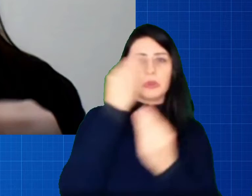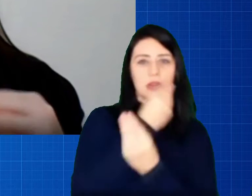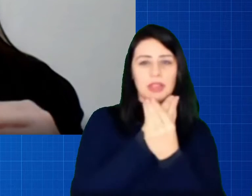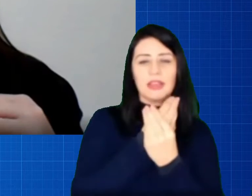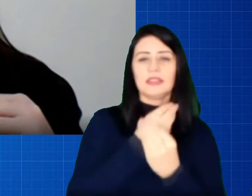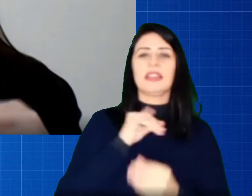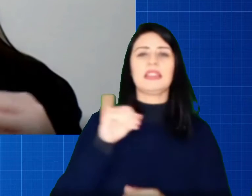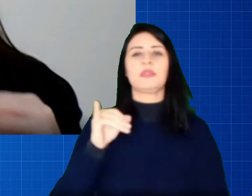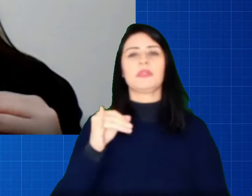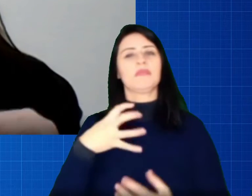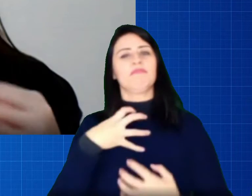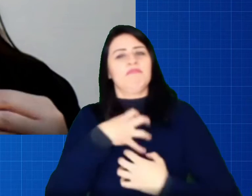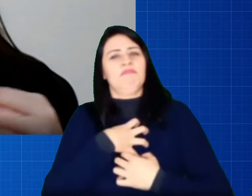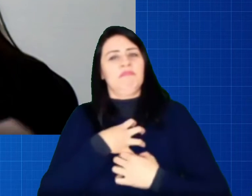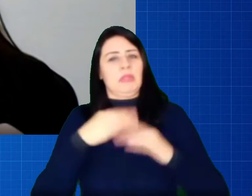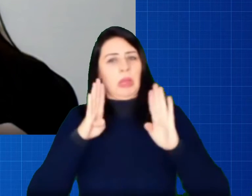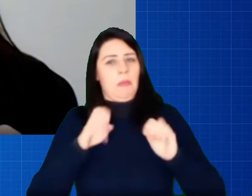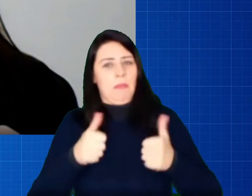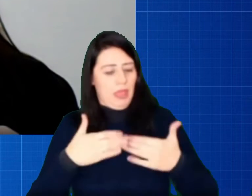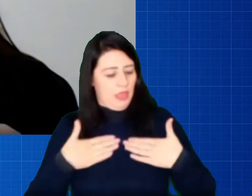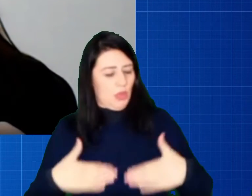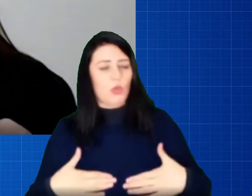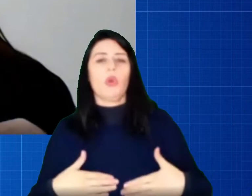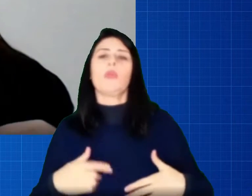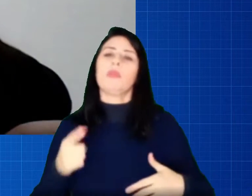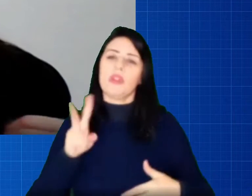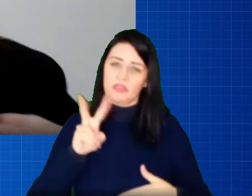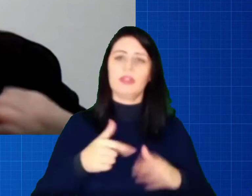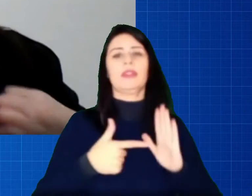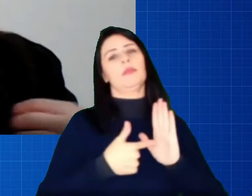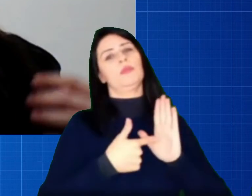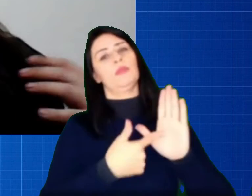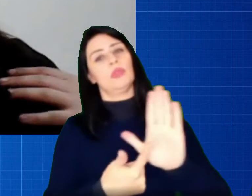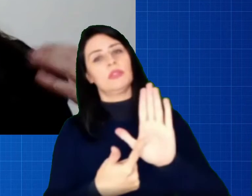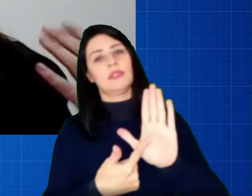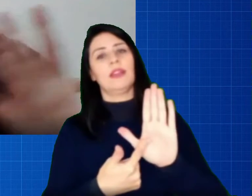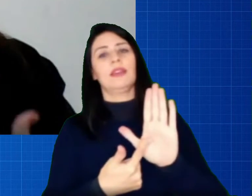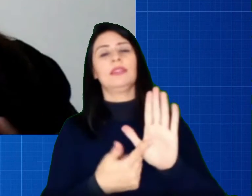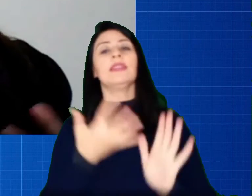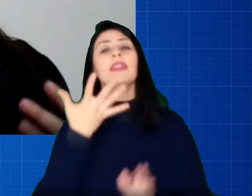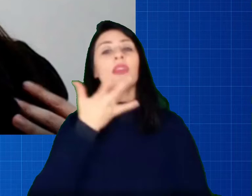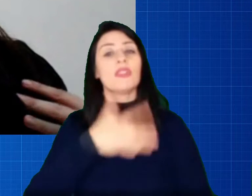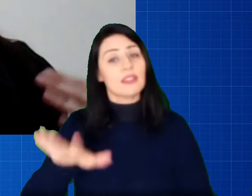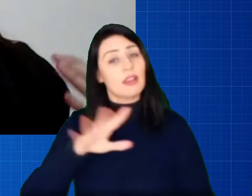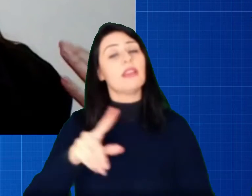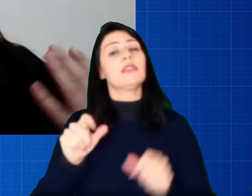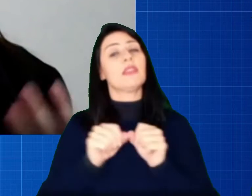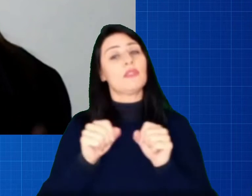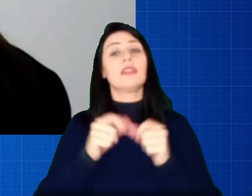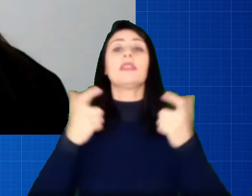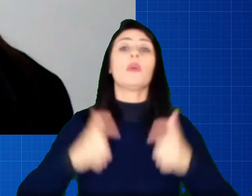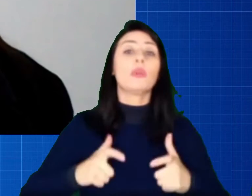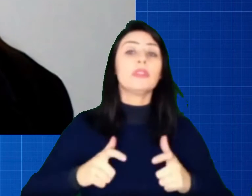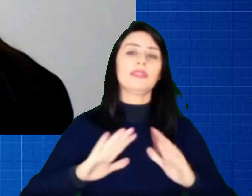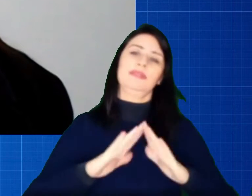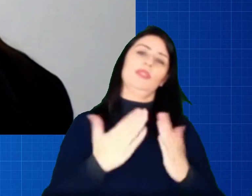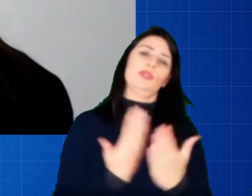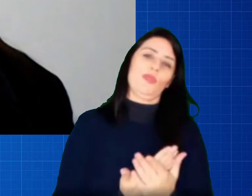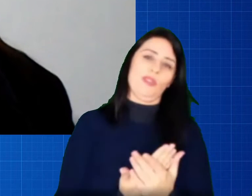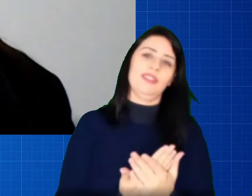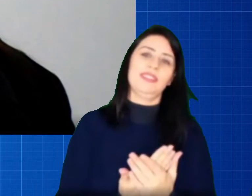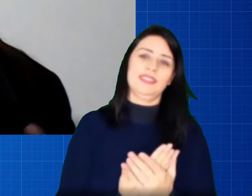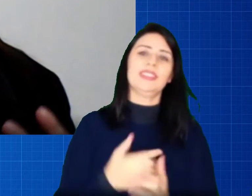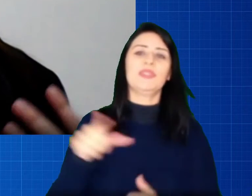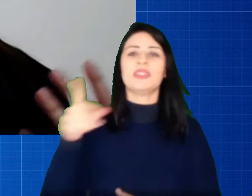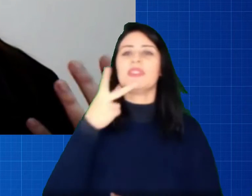dia hoje as crianças são mais expressivas com relação à sexualidade, então assim, se ela não está se sentindo bem no seu corpo, ela vai demonstrar isso.